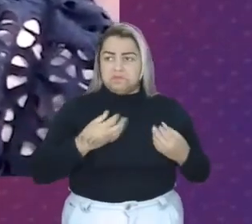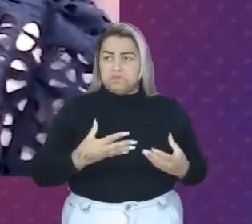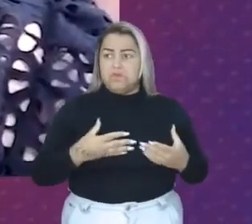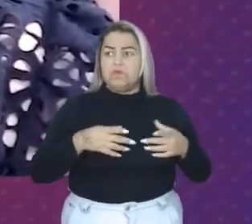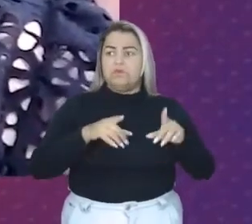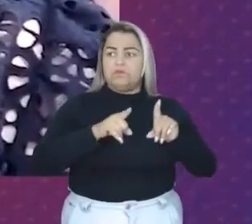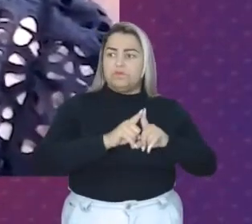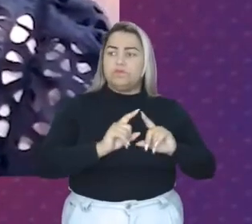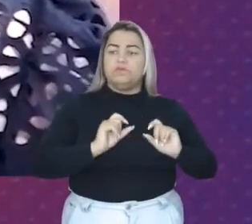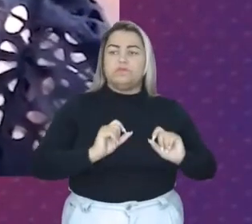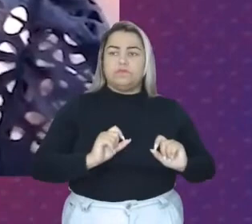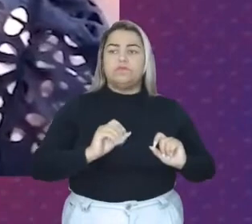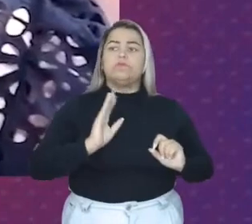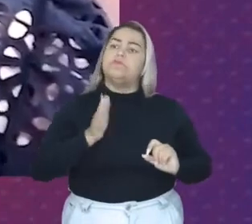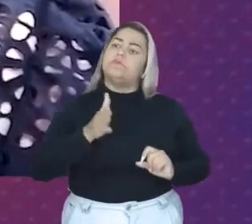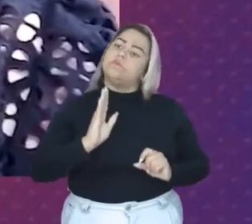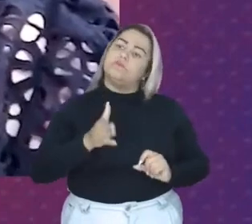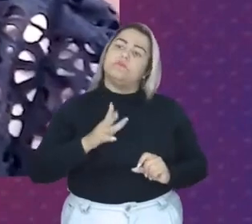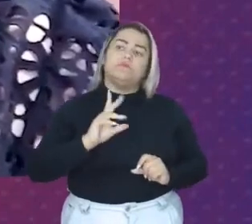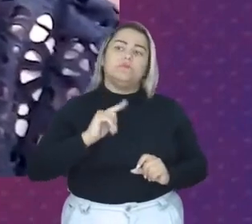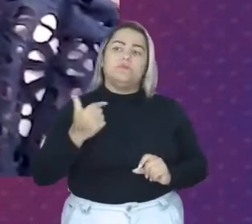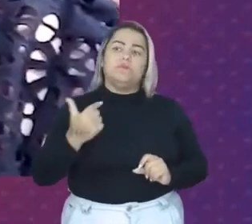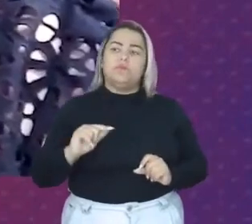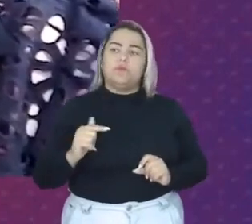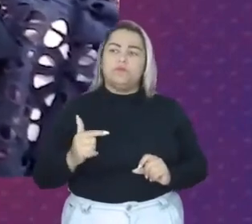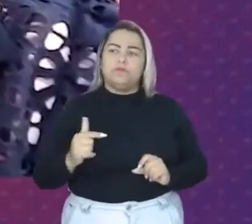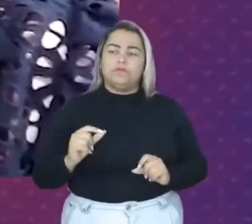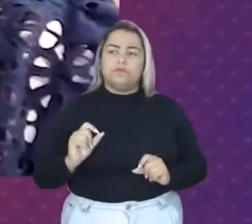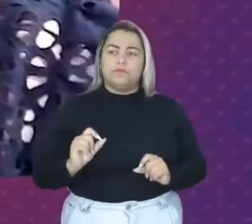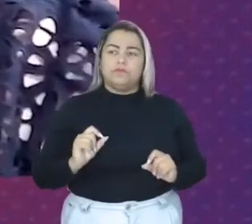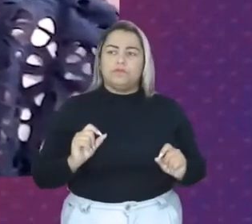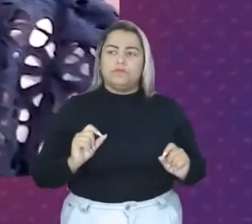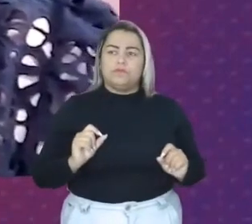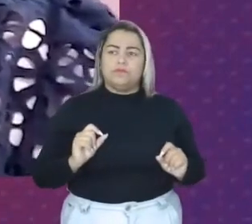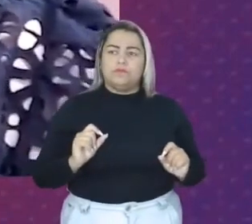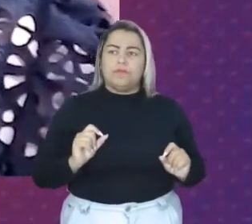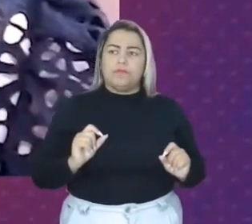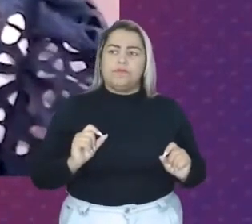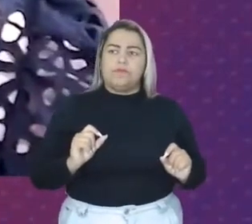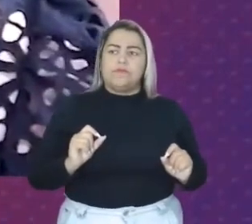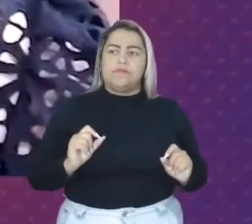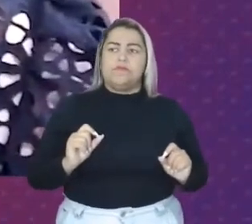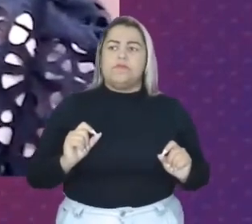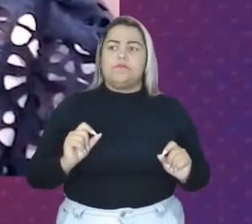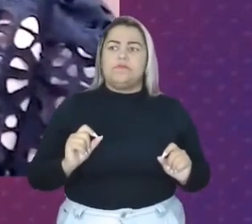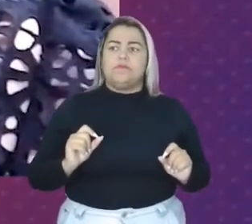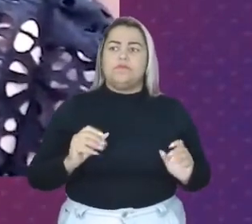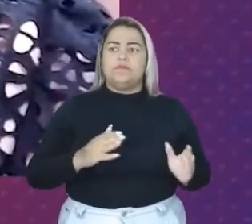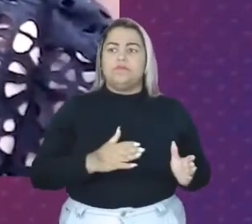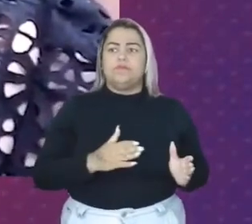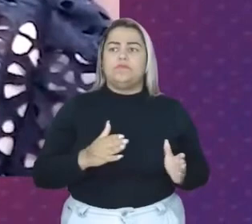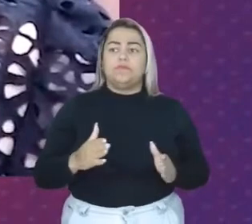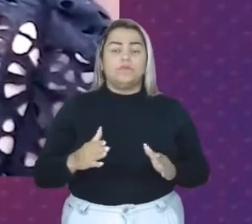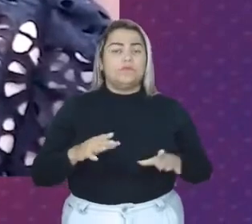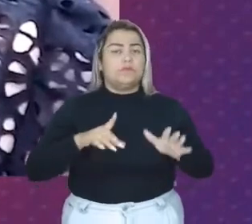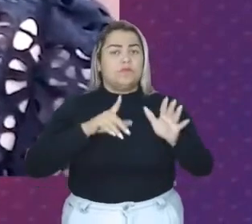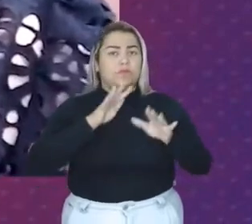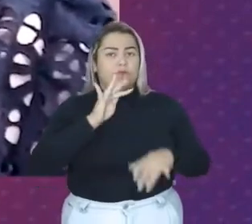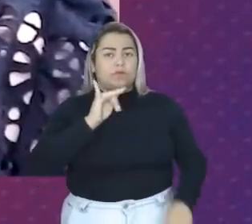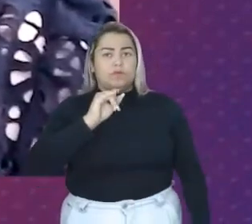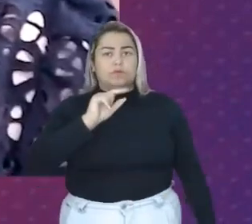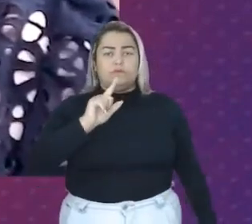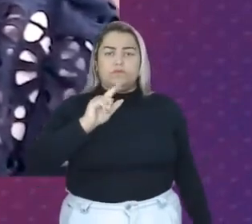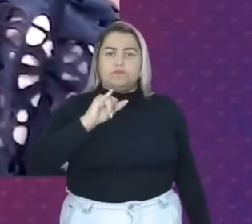estar lutando para que não haja tanta tanto o processo de fiscalização